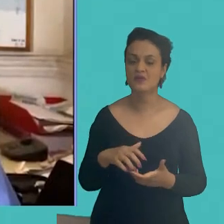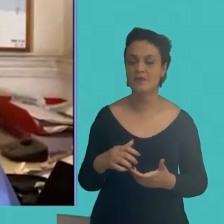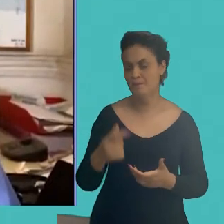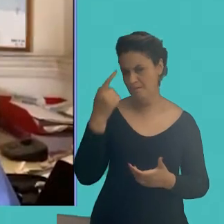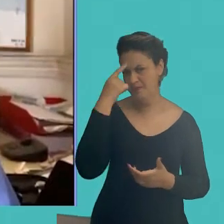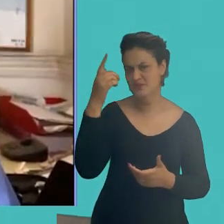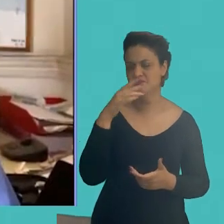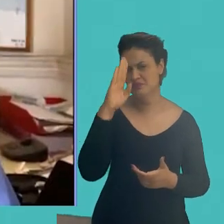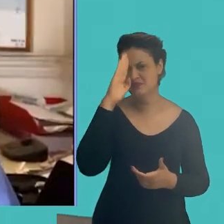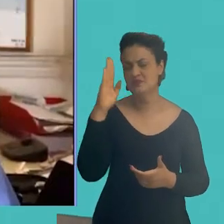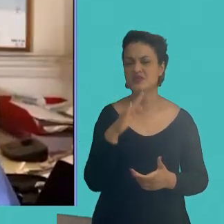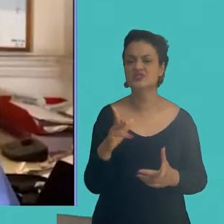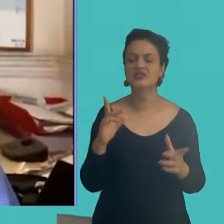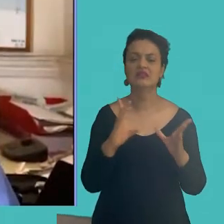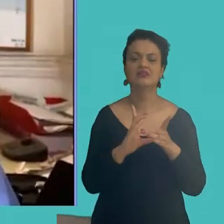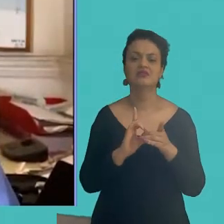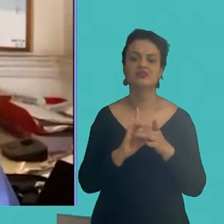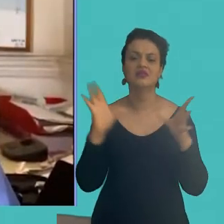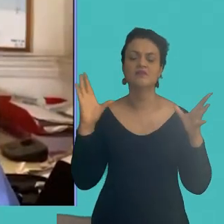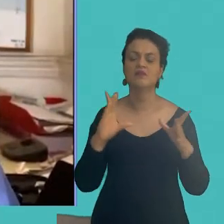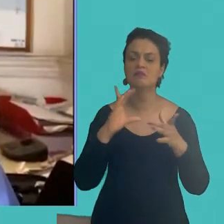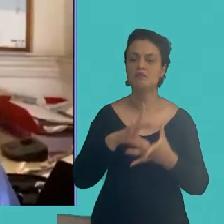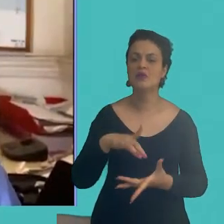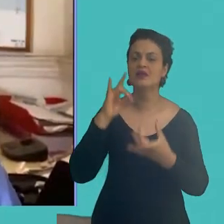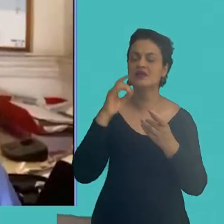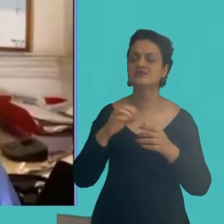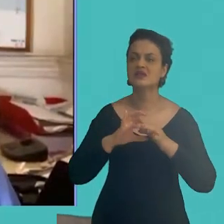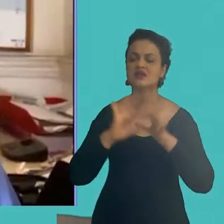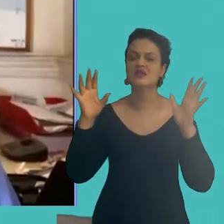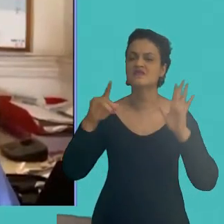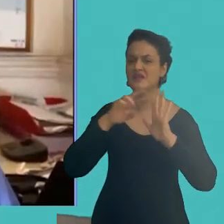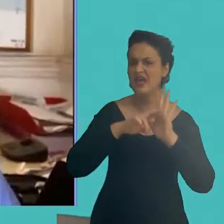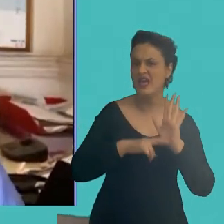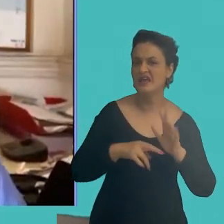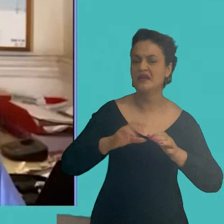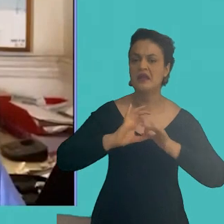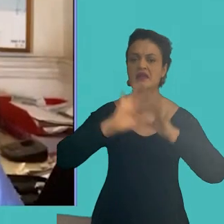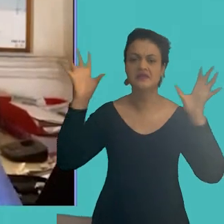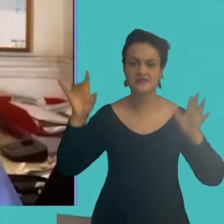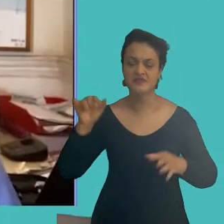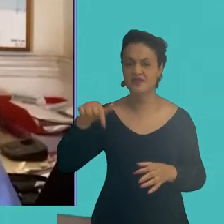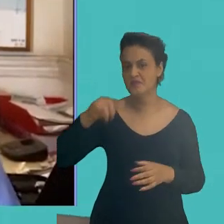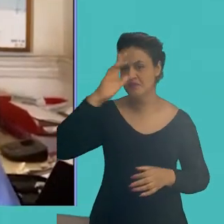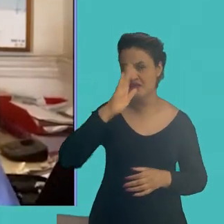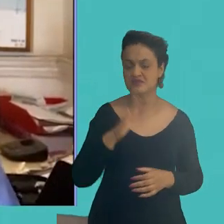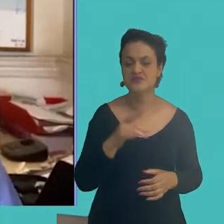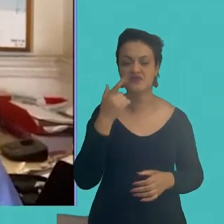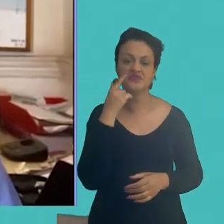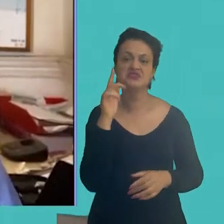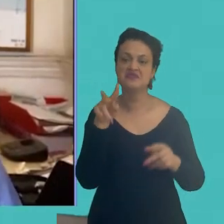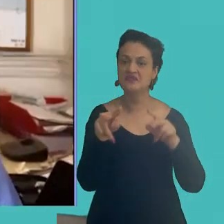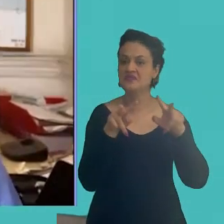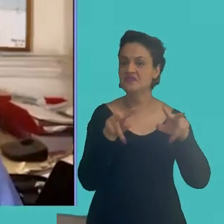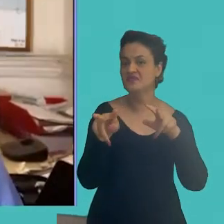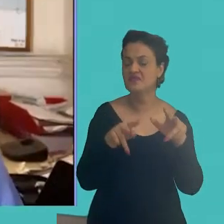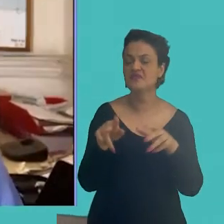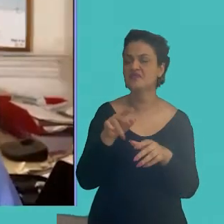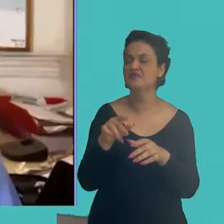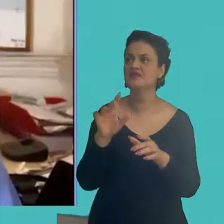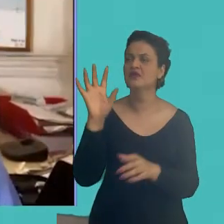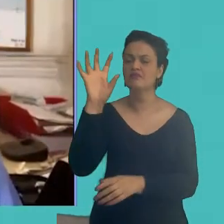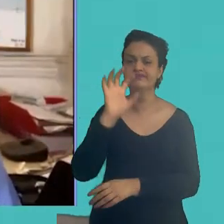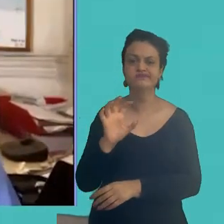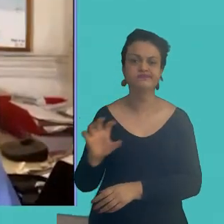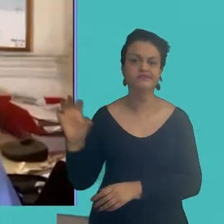democracias abertas, regimes abertos e liberais como o Brasil, que são regimes que vocês vão encontrar em todos os continentes, com maior ou